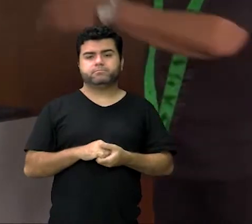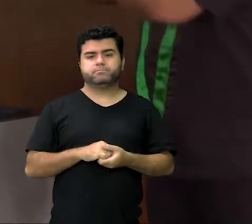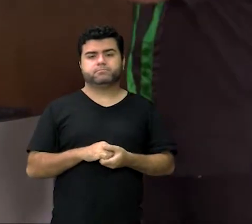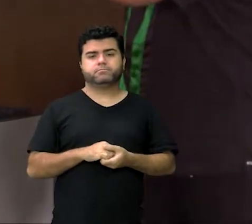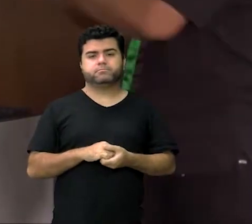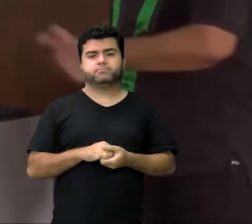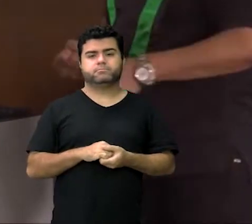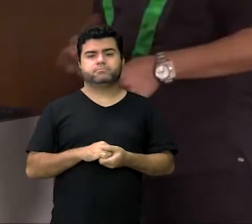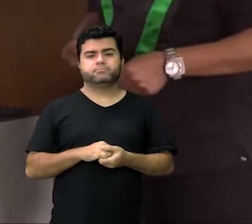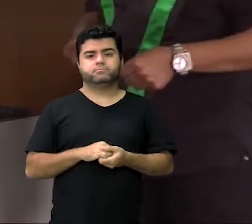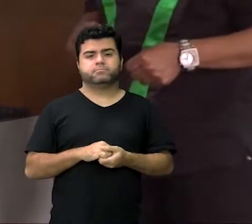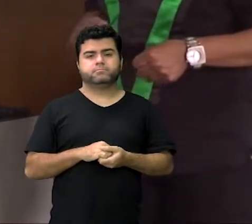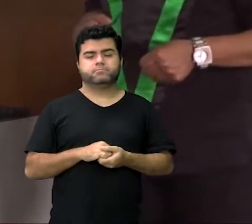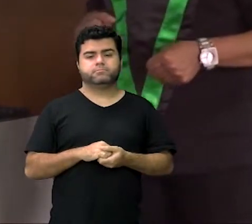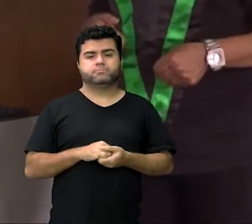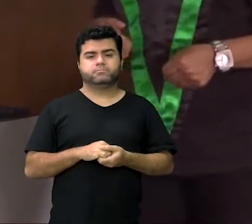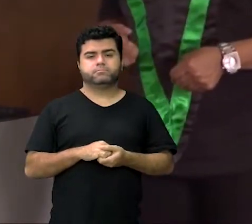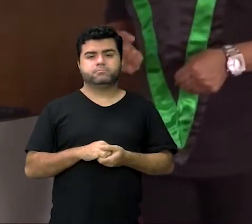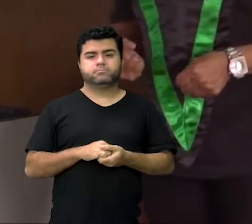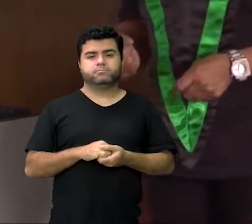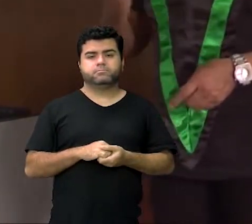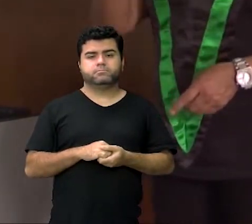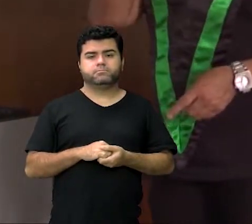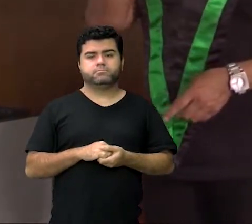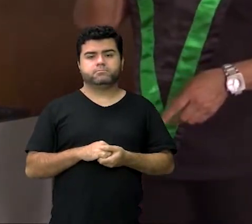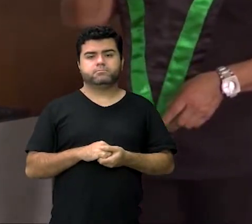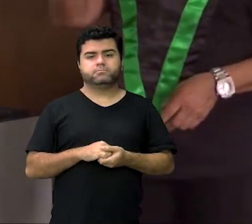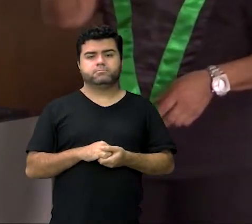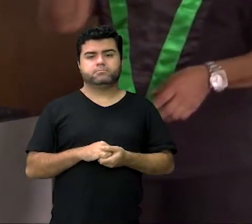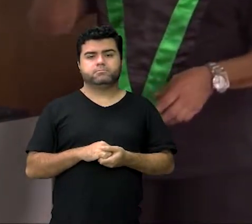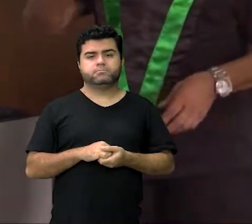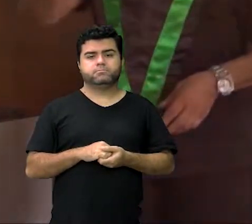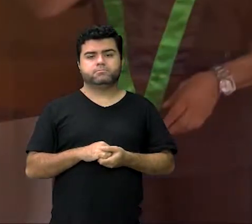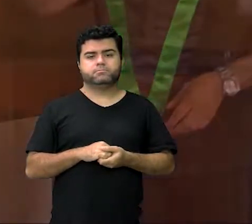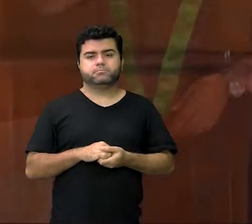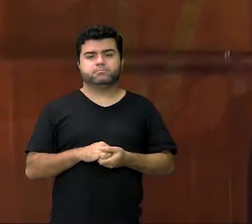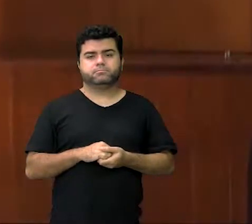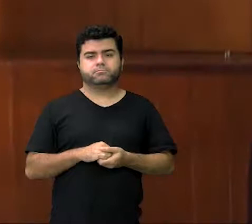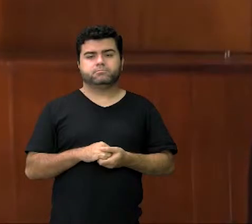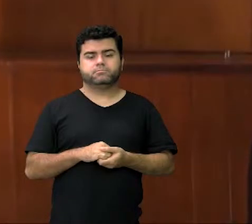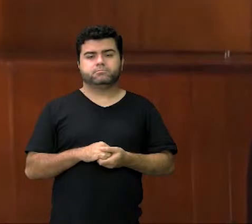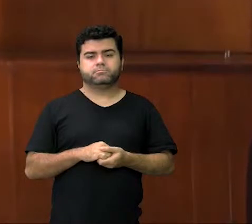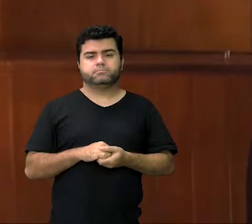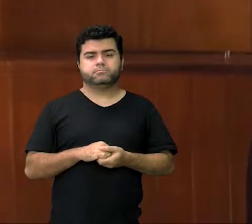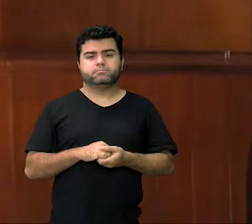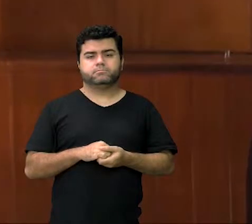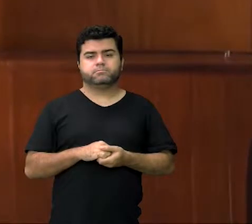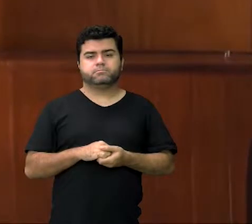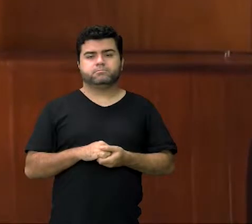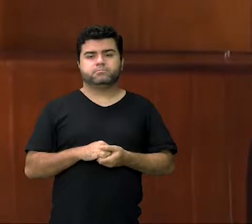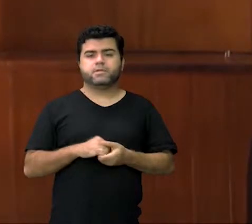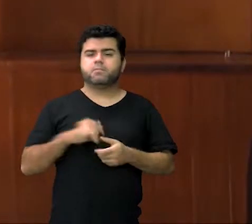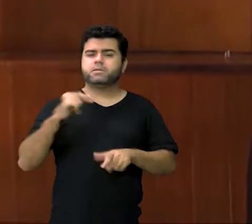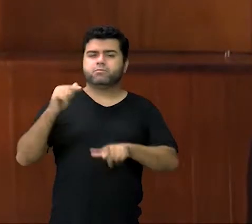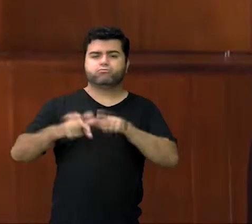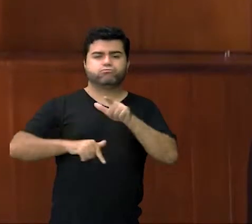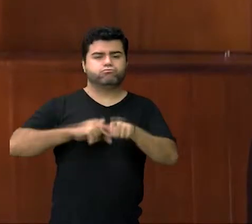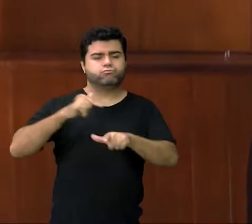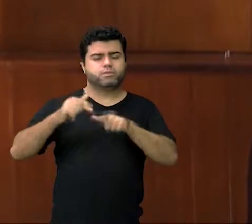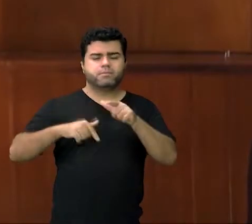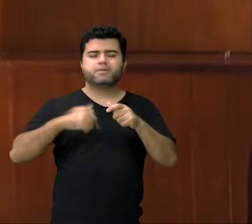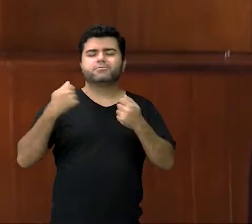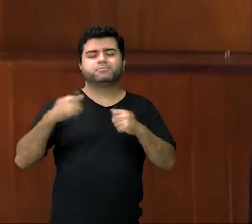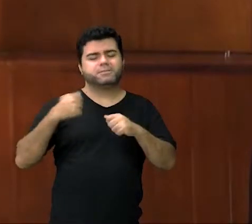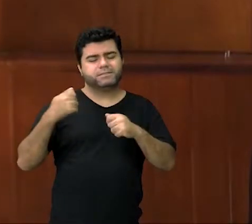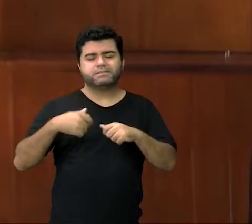estava forte, será que o filho teu não pode... Mas é o bom trabalho, ele tem que ser elogiado,